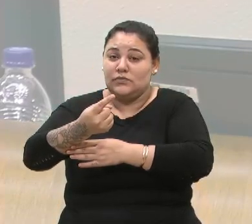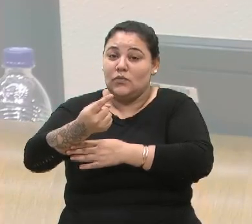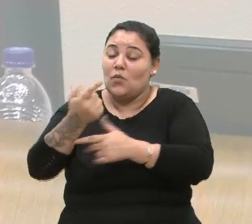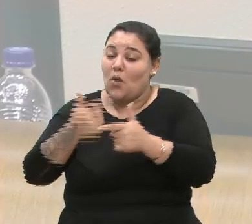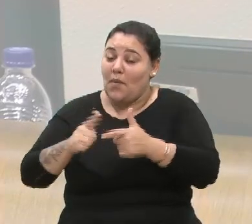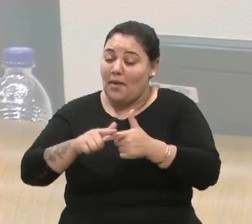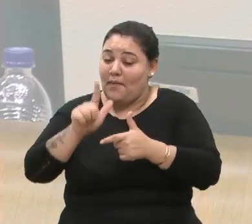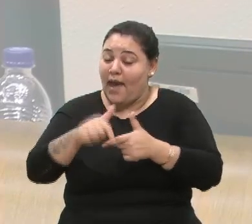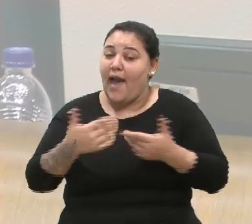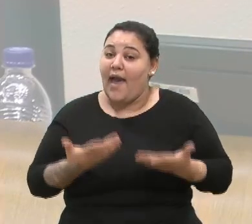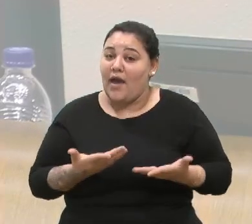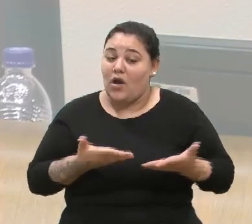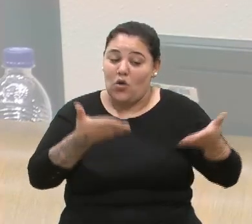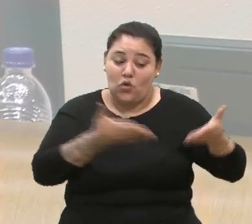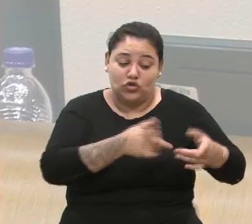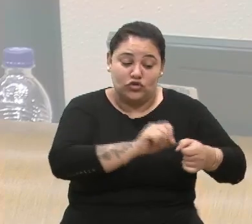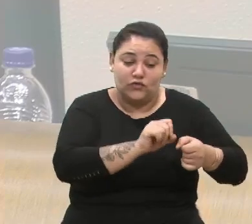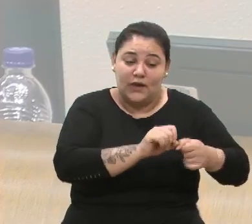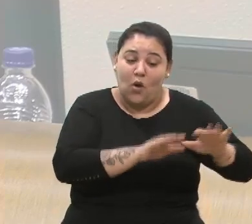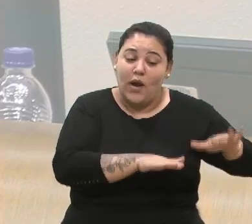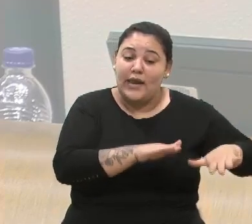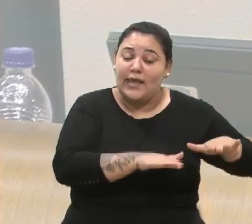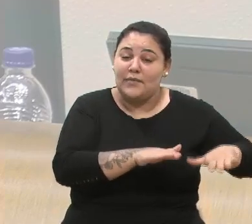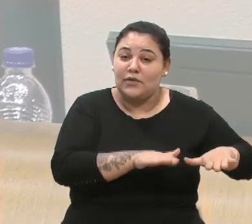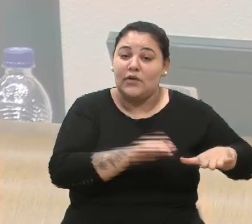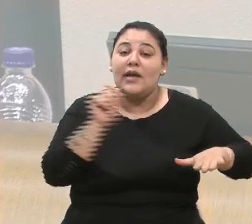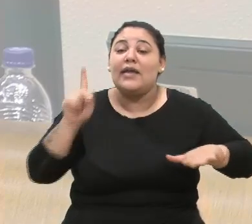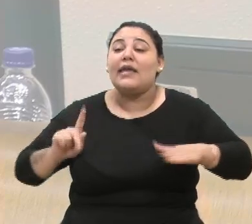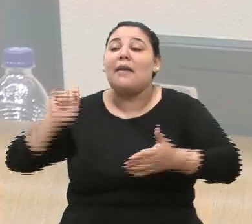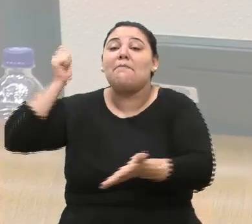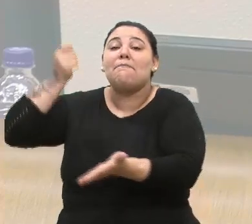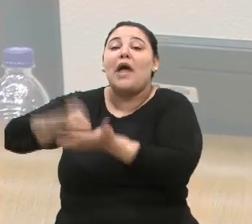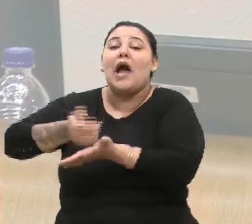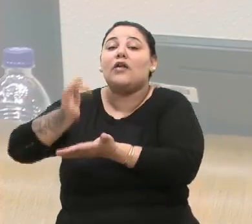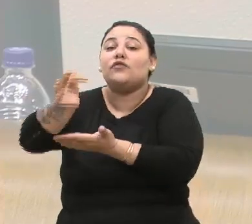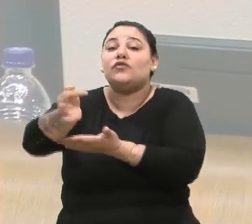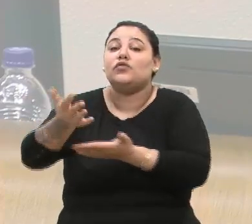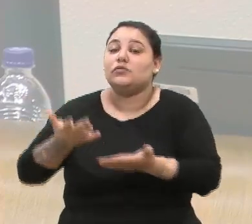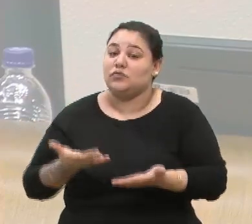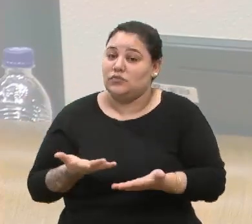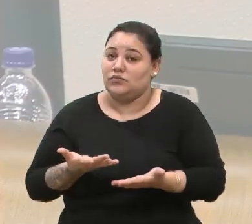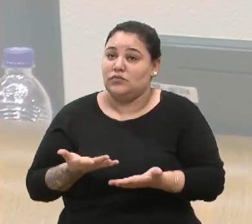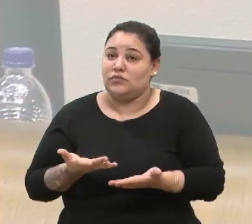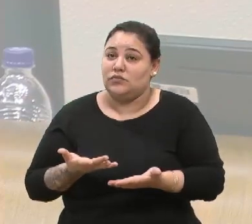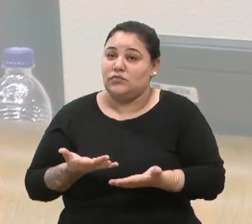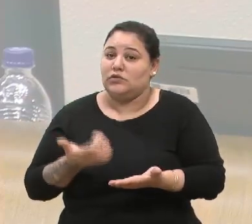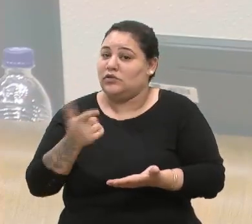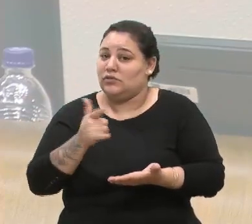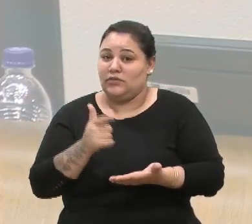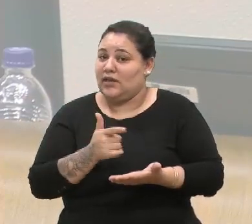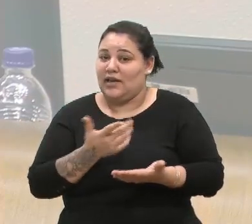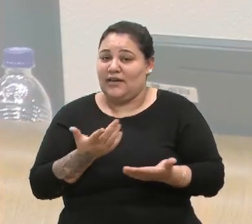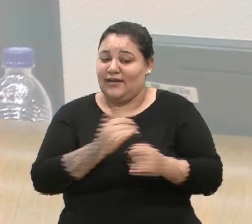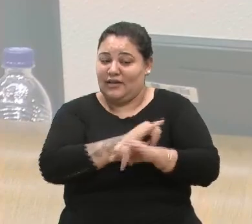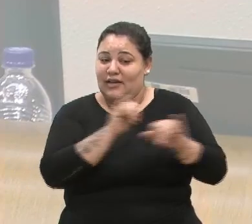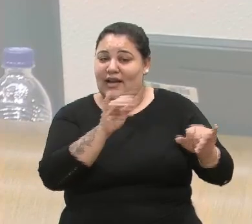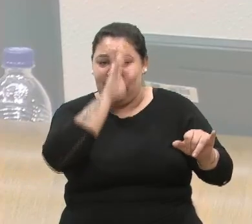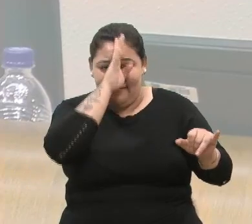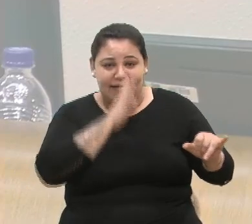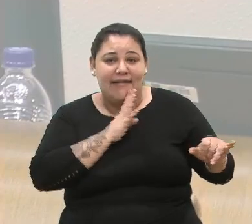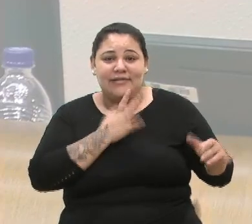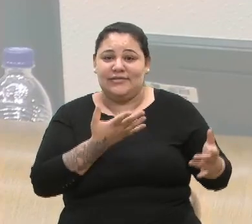esse. Hoje tu faz o reequilíbrio. E quem que vai pagar? Não existe almoço de grátis. O ano que vem, qual é que vai ser o